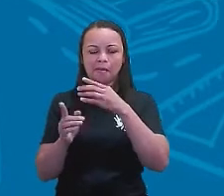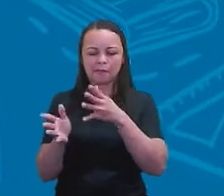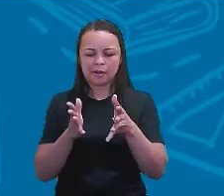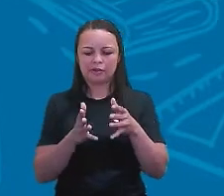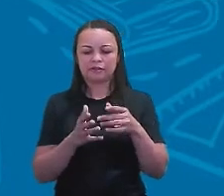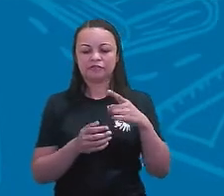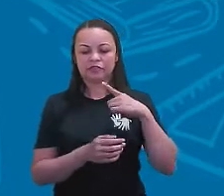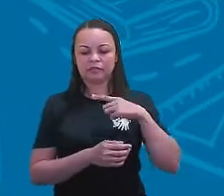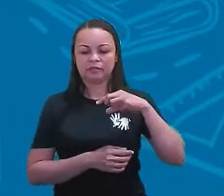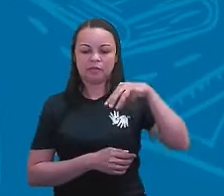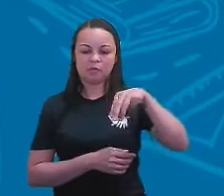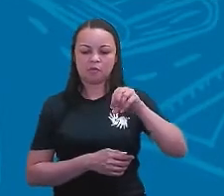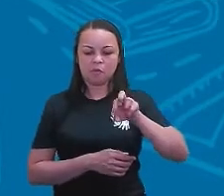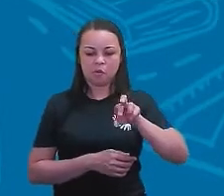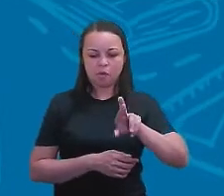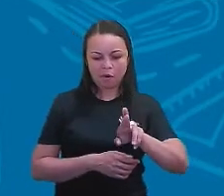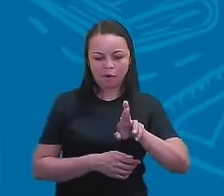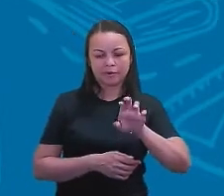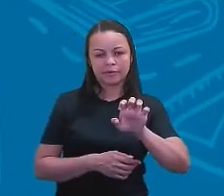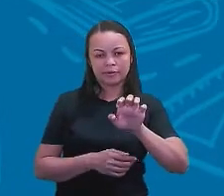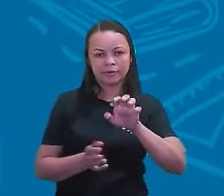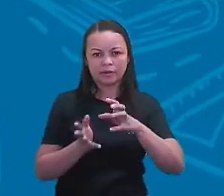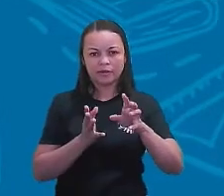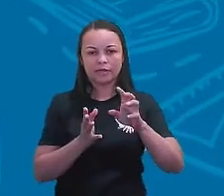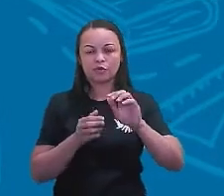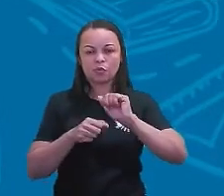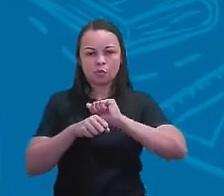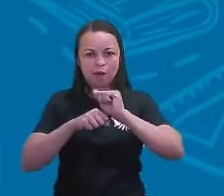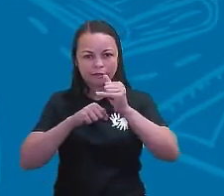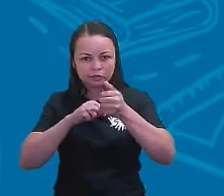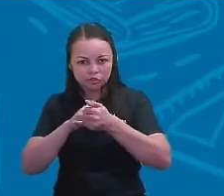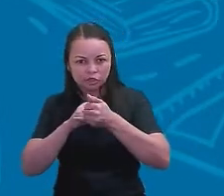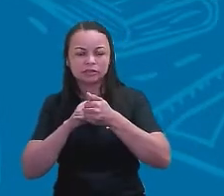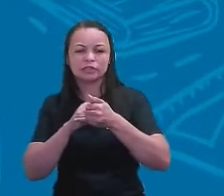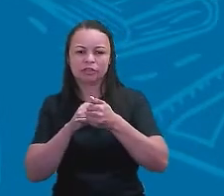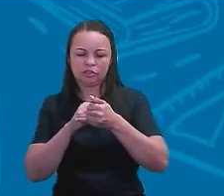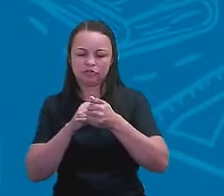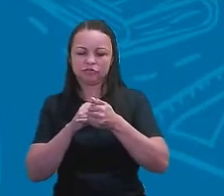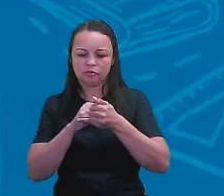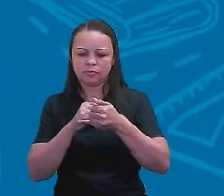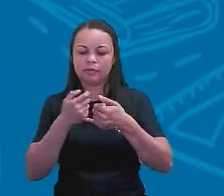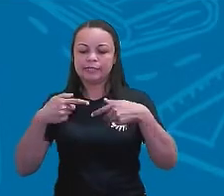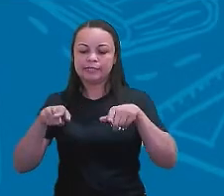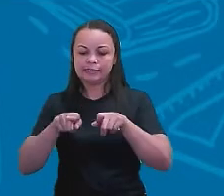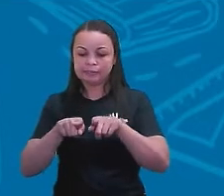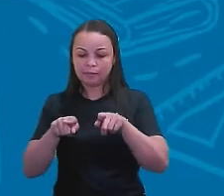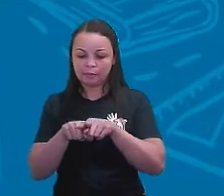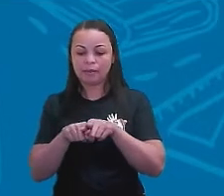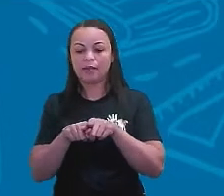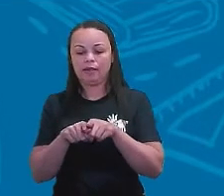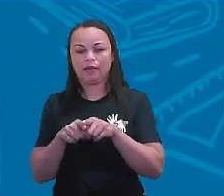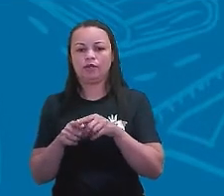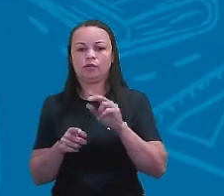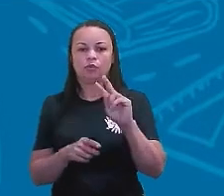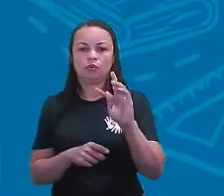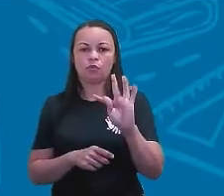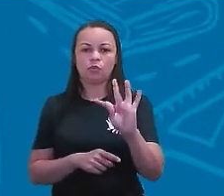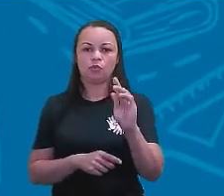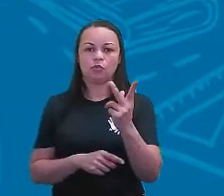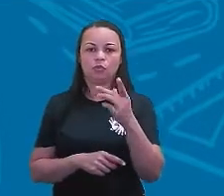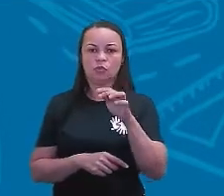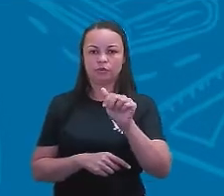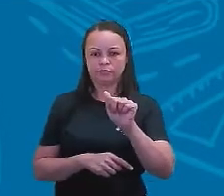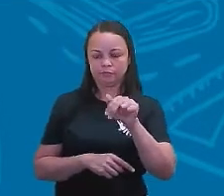palavra more, o adjetivo sem nenhum acréscimo de nada e a palavrinha them. Olha aí o